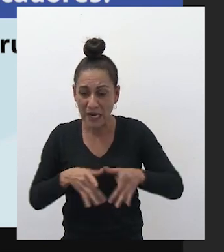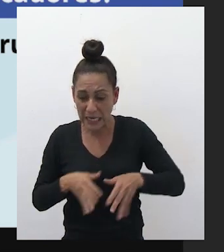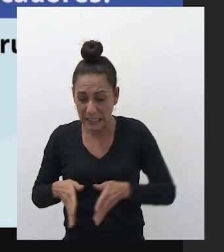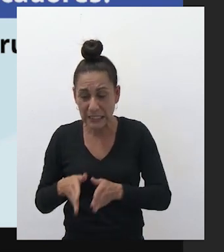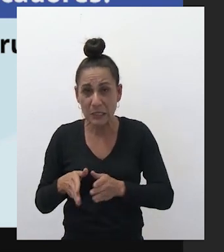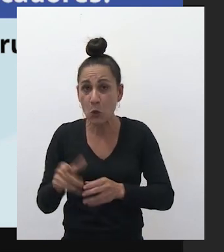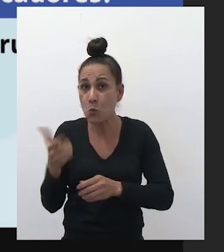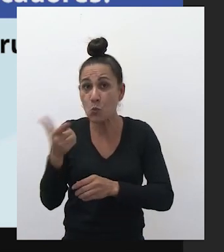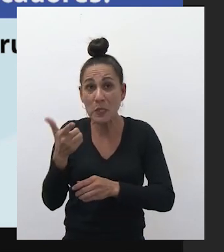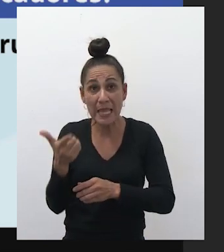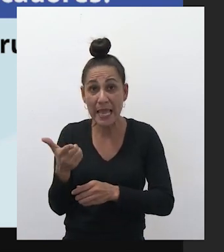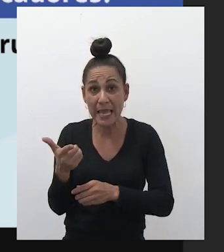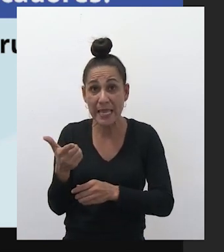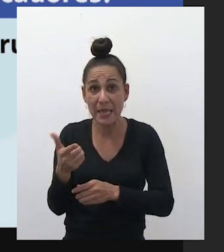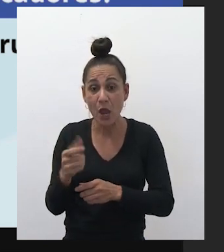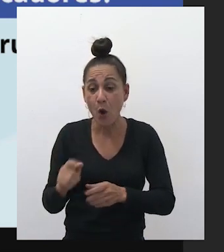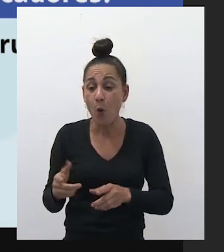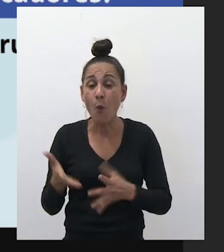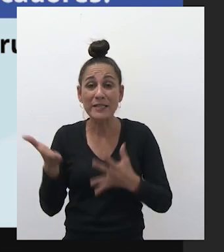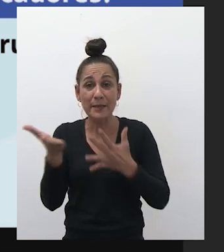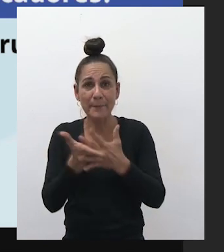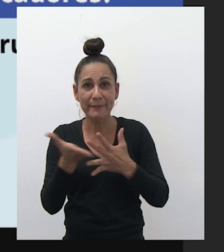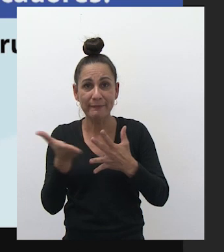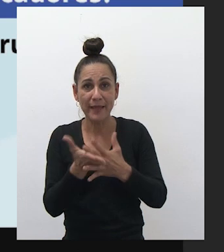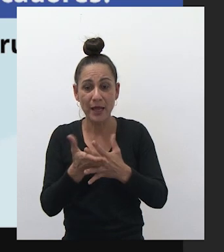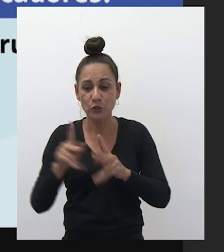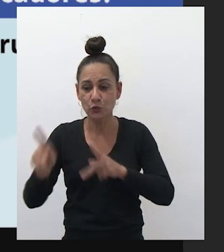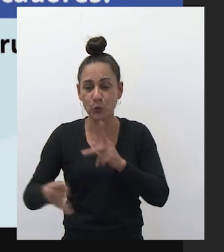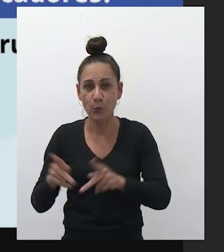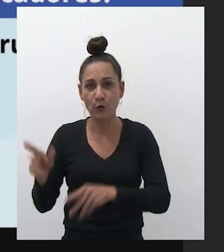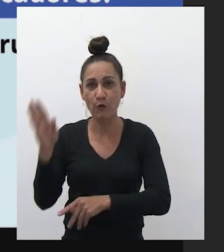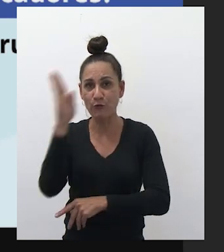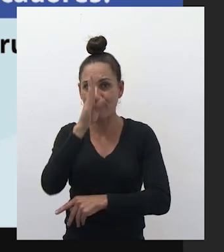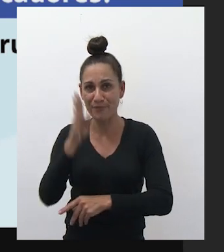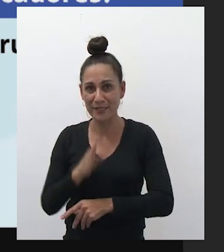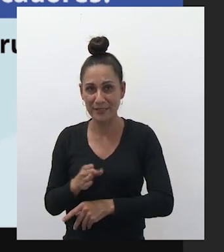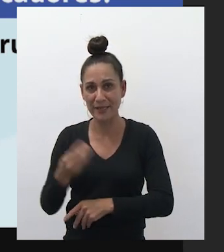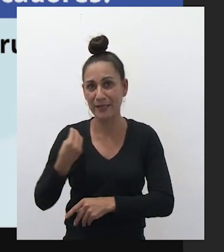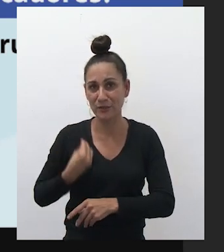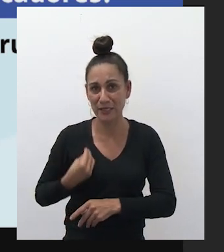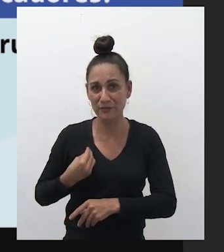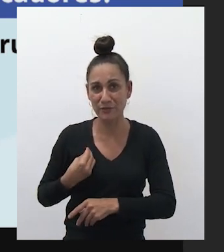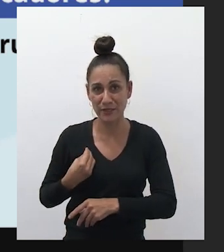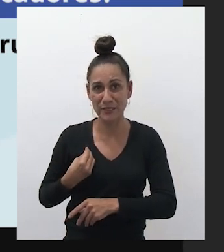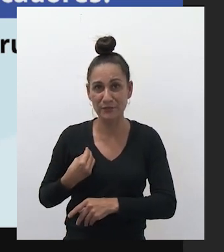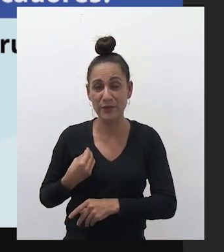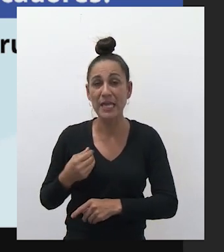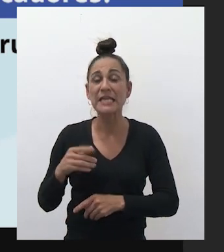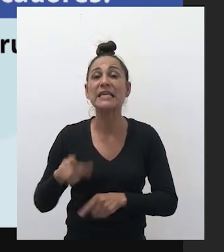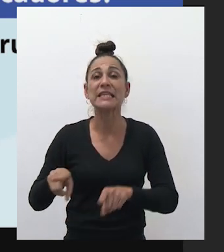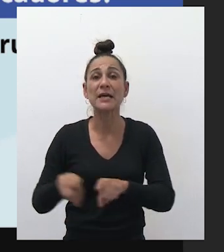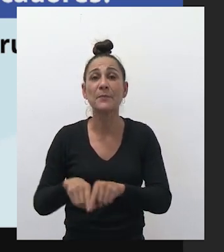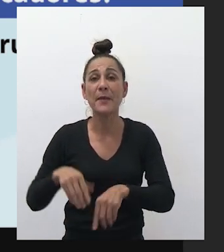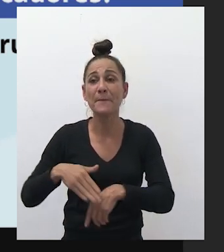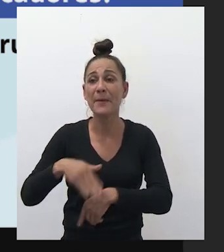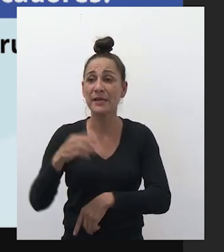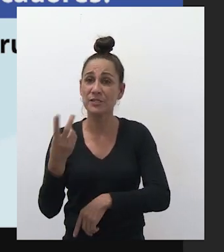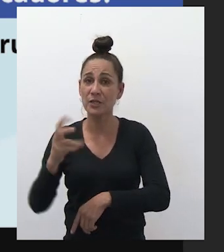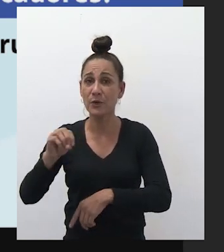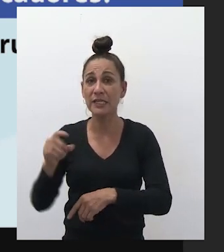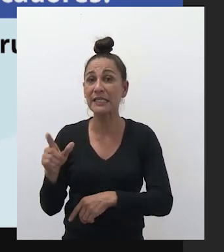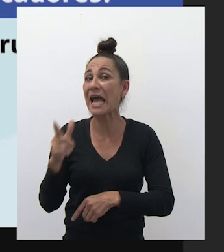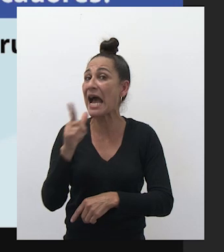É quase metade da população brasileira. E temos 35 milhões de pessoas que não têm acesso à